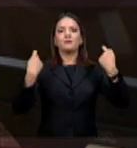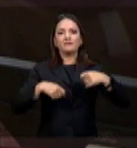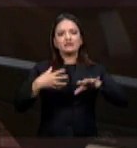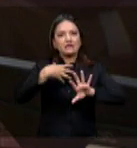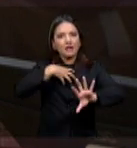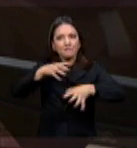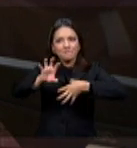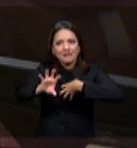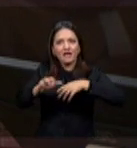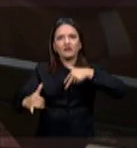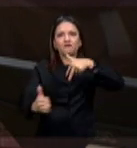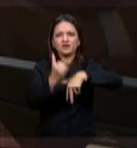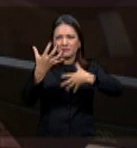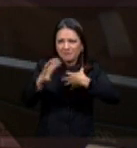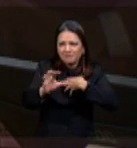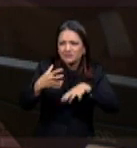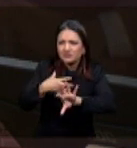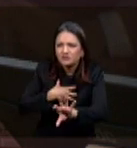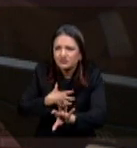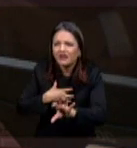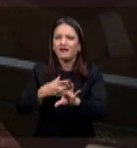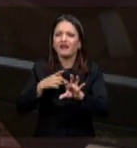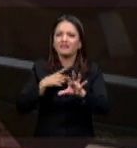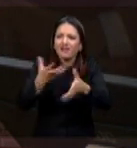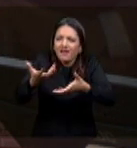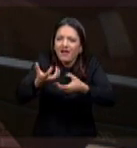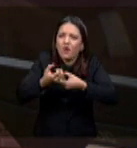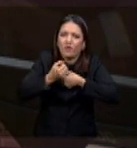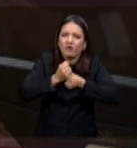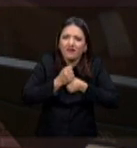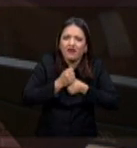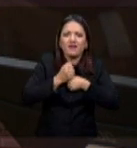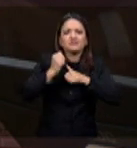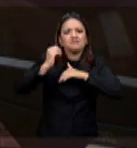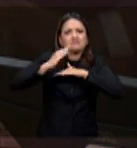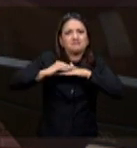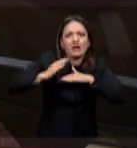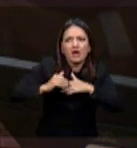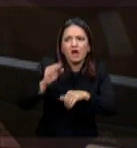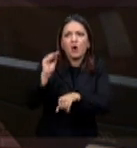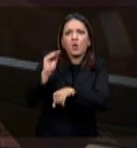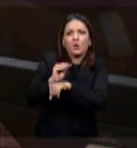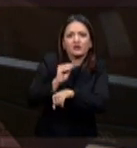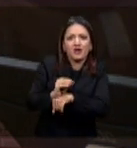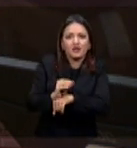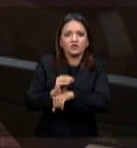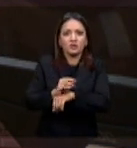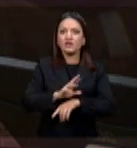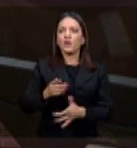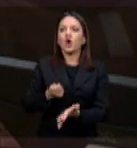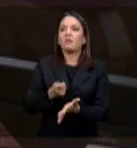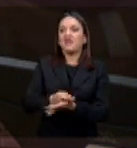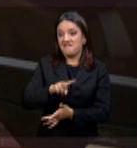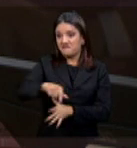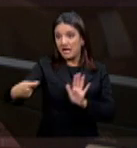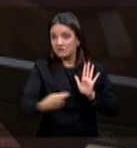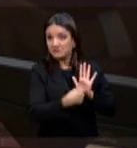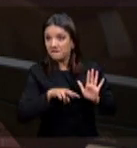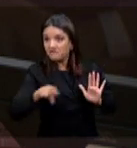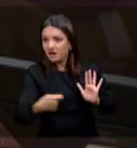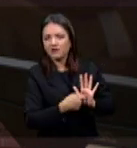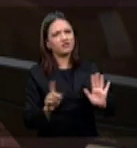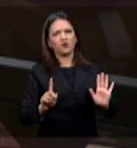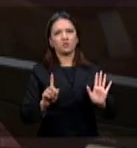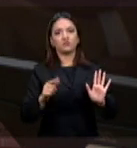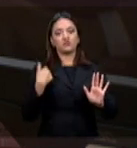por estas e por outras. A justiça pelo olhar de mulheres. A gente não tem que forçar uma vítima a denunciar ou a procurar ajuda. A gente tem que estar ali